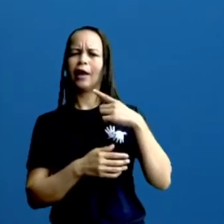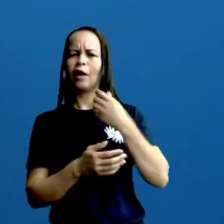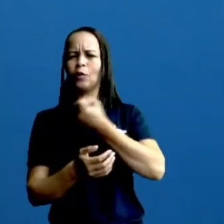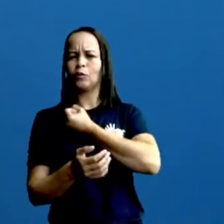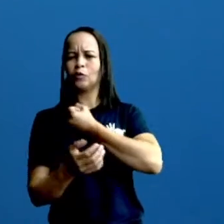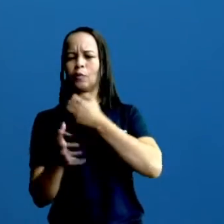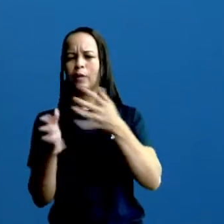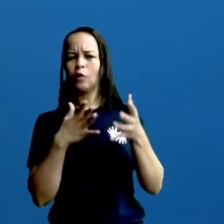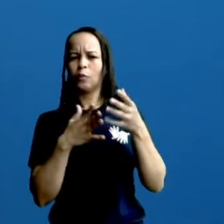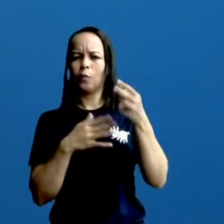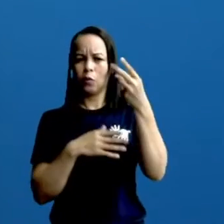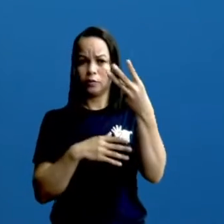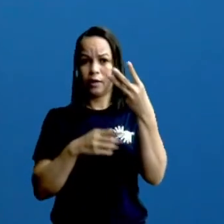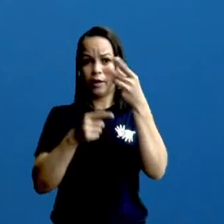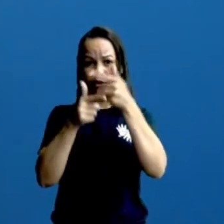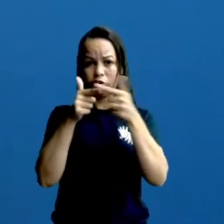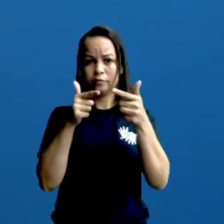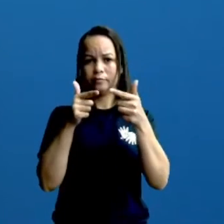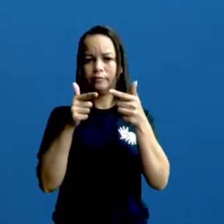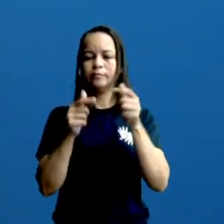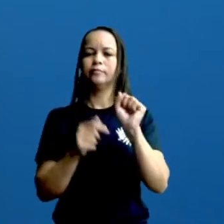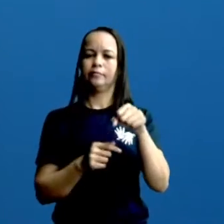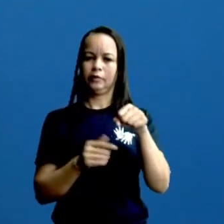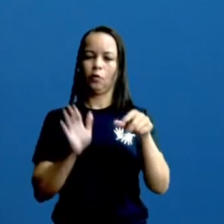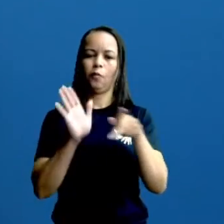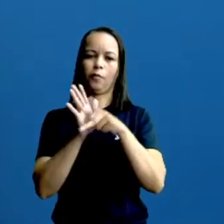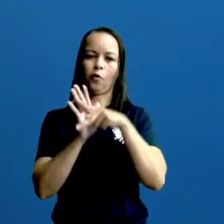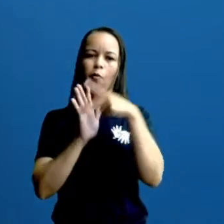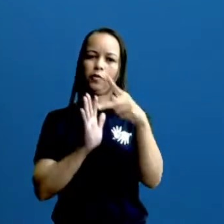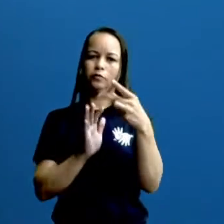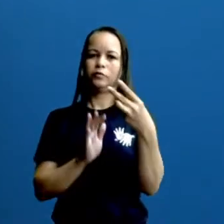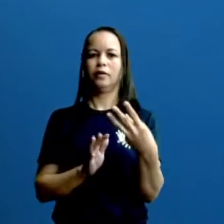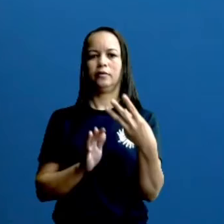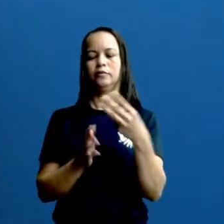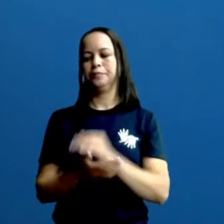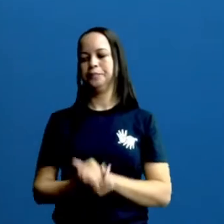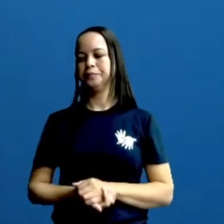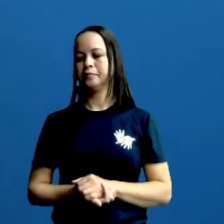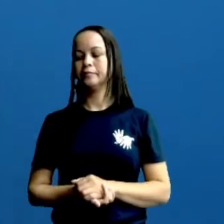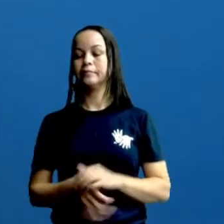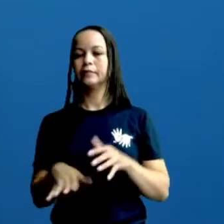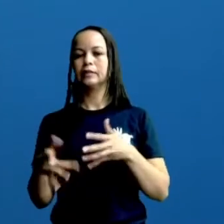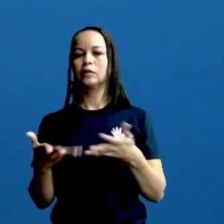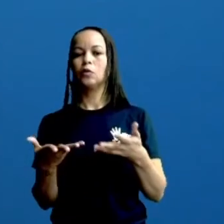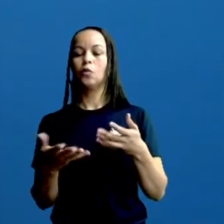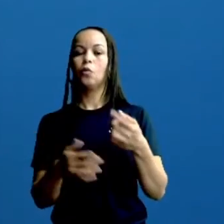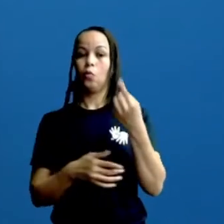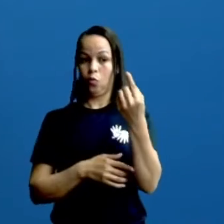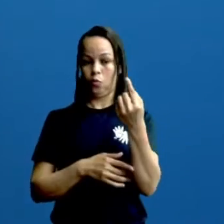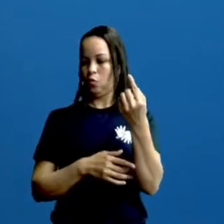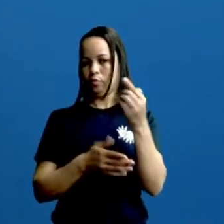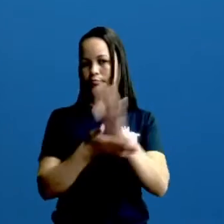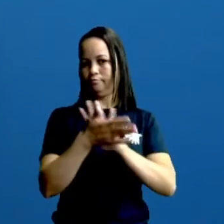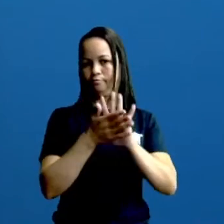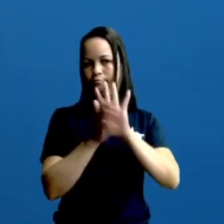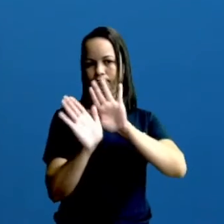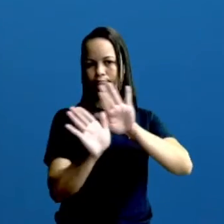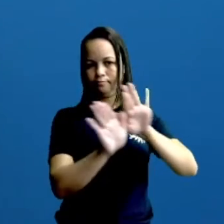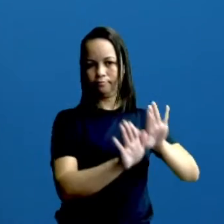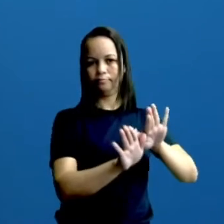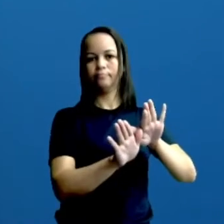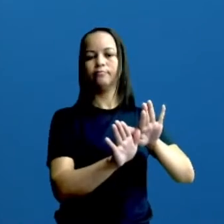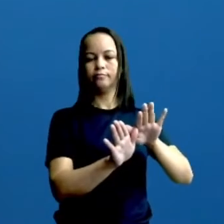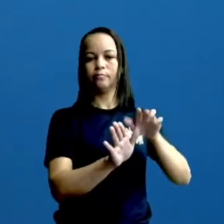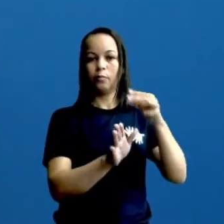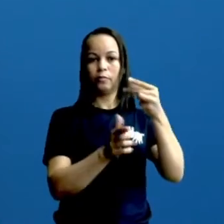número divisível por 3? Sim, o próprio 3. Então o 1 já não dá mais para dividir por